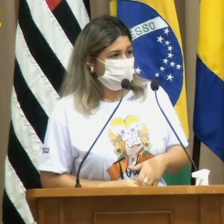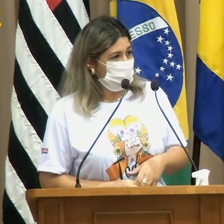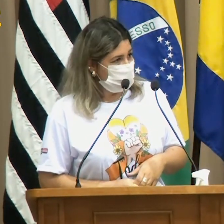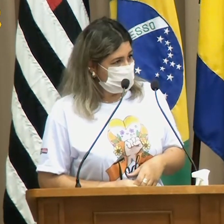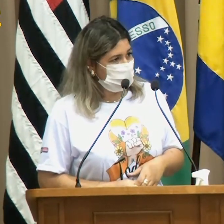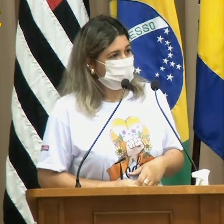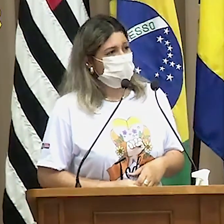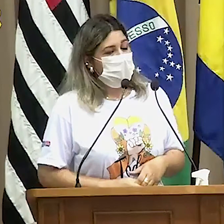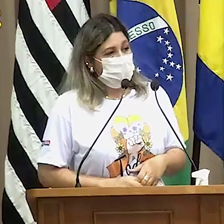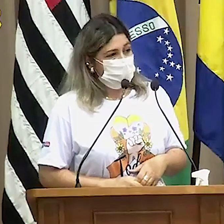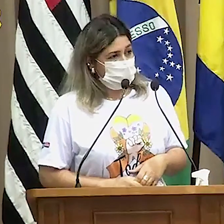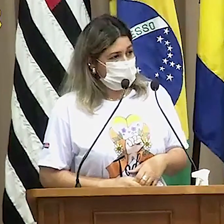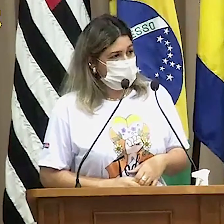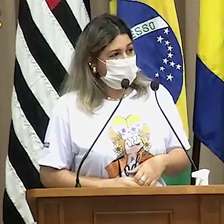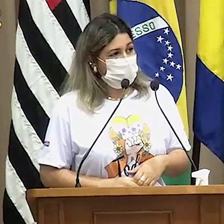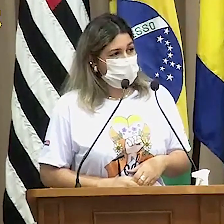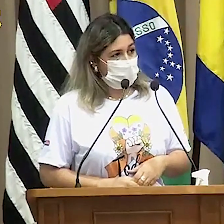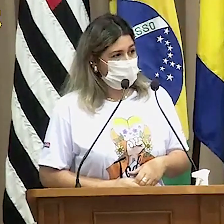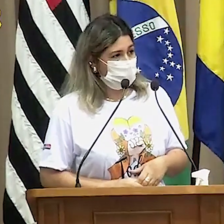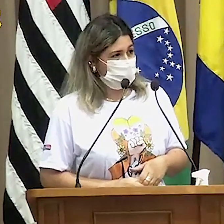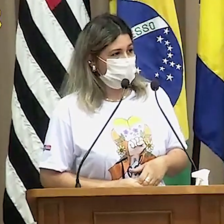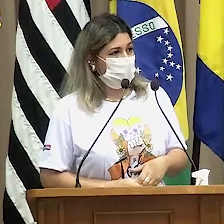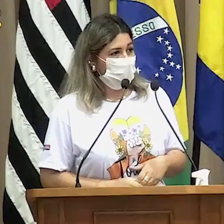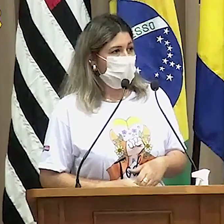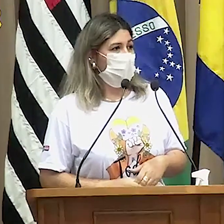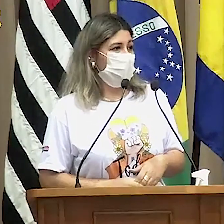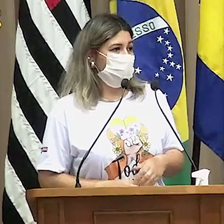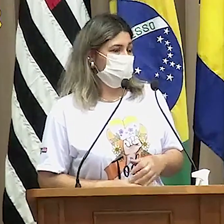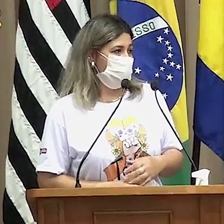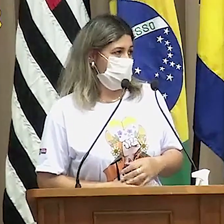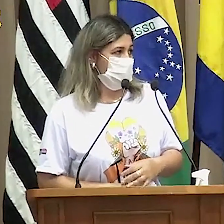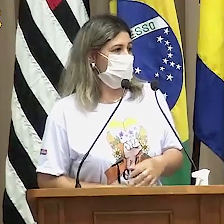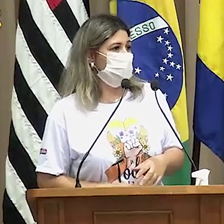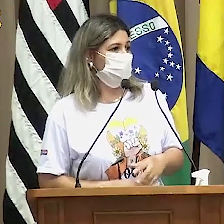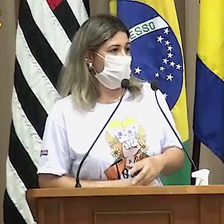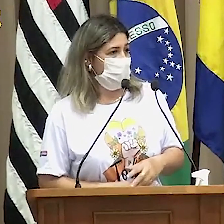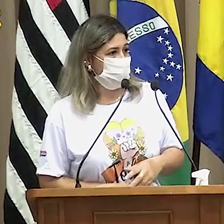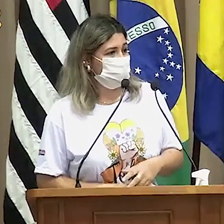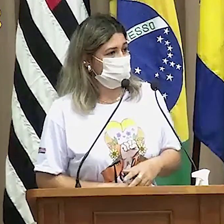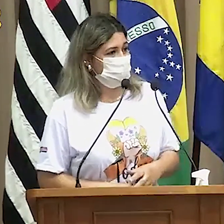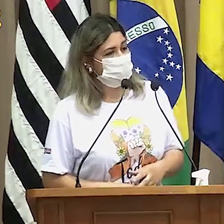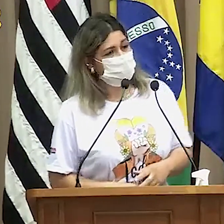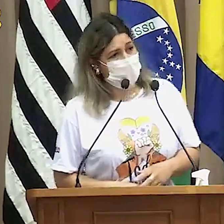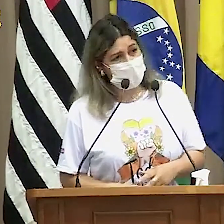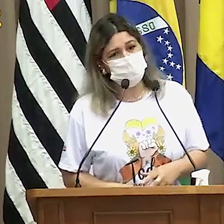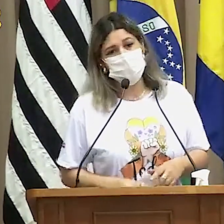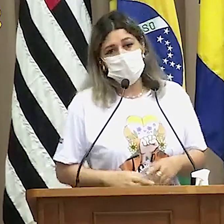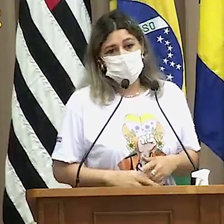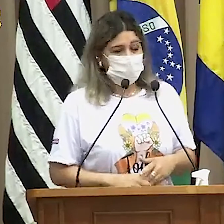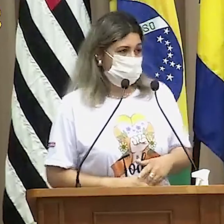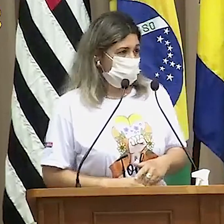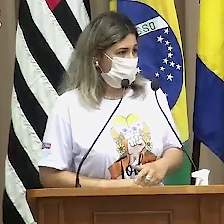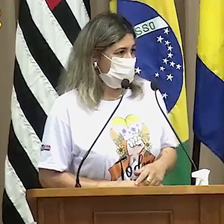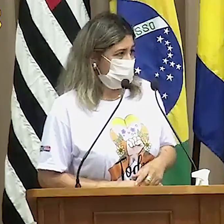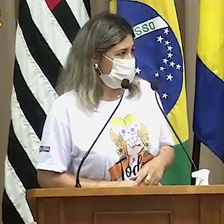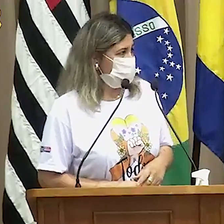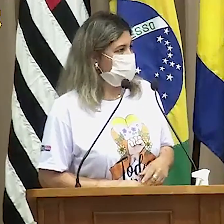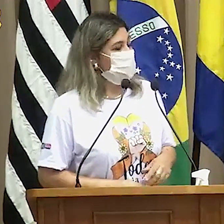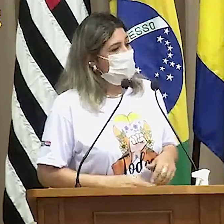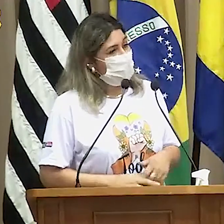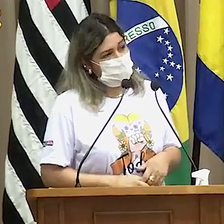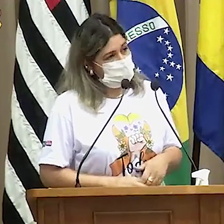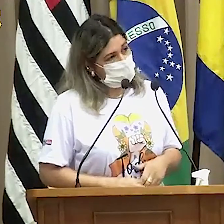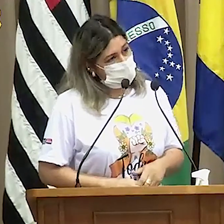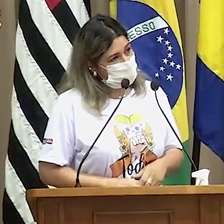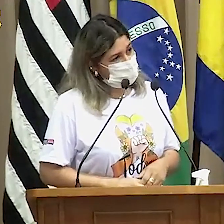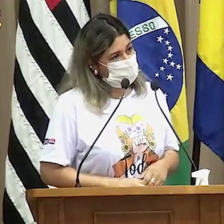já ajuda muito, porque a gente sabe que as fontes de apoio, além da família, do CAPS, dos profissionais, pode ser a igreja,